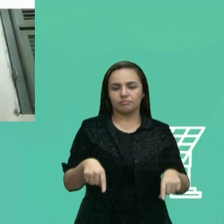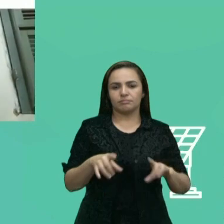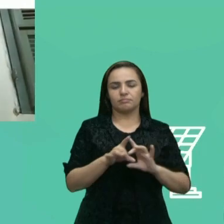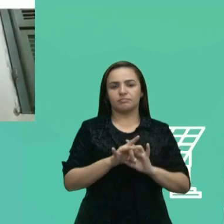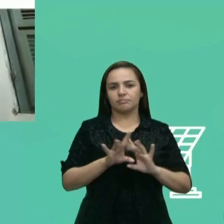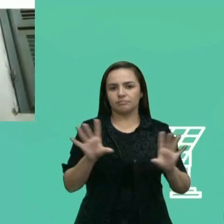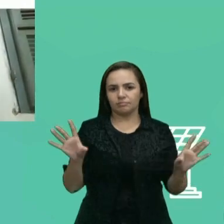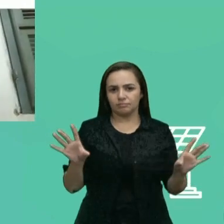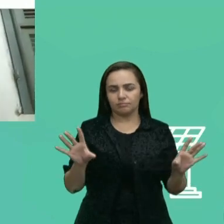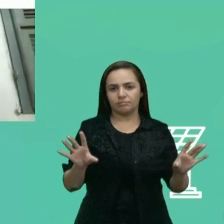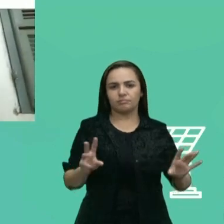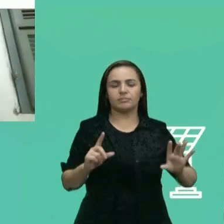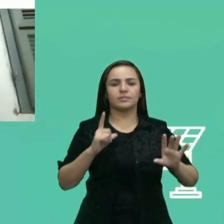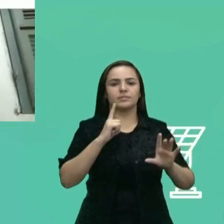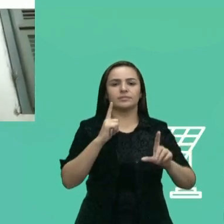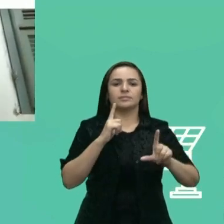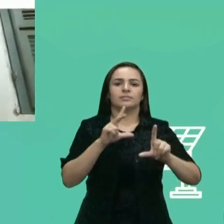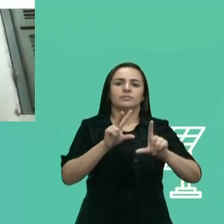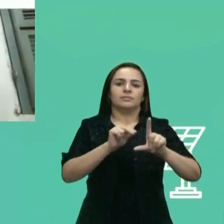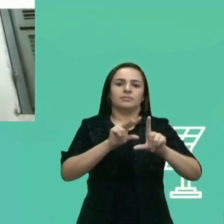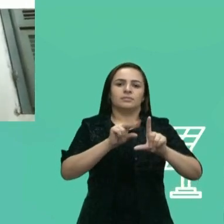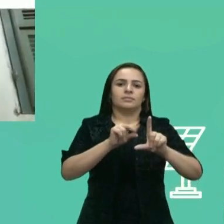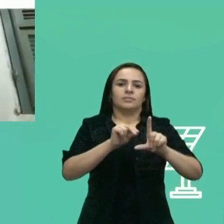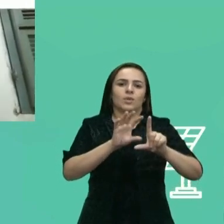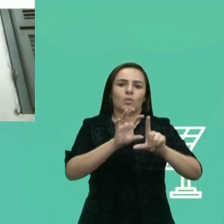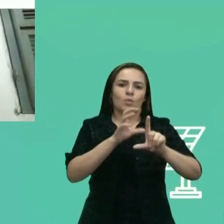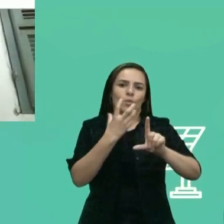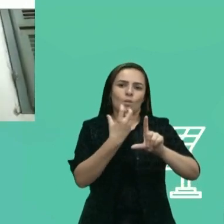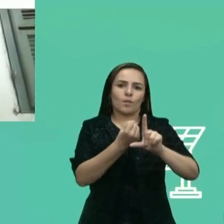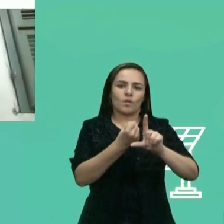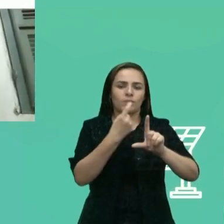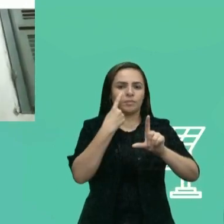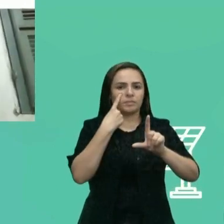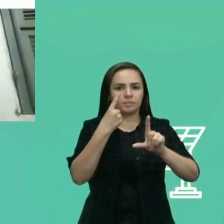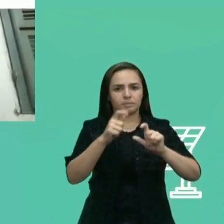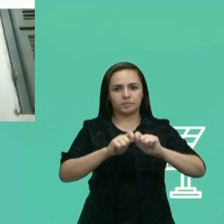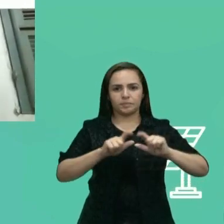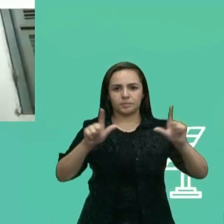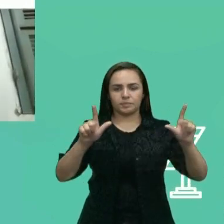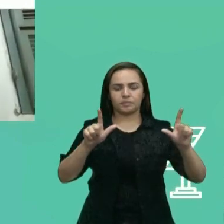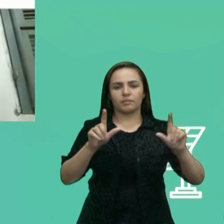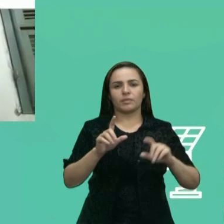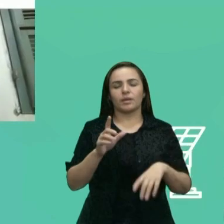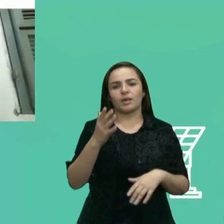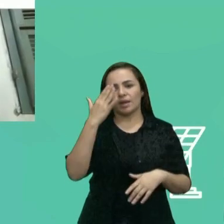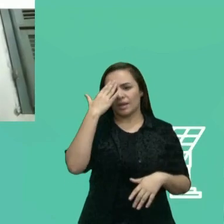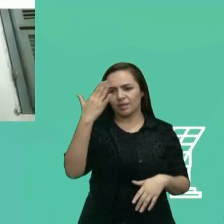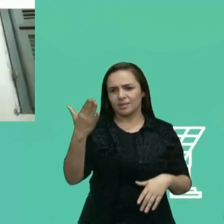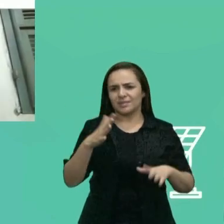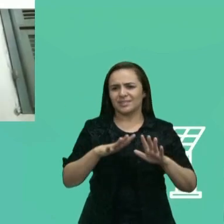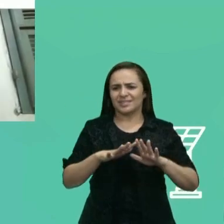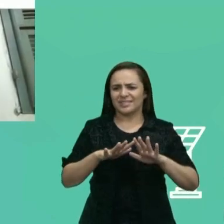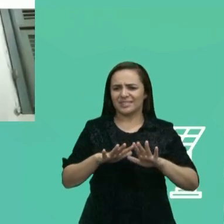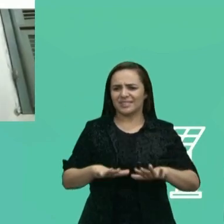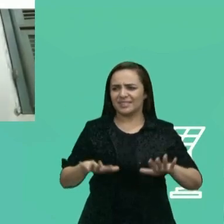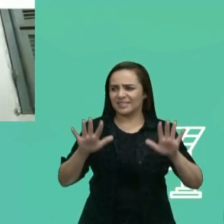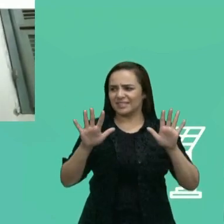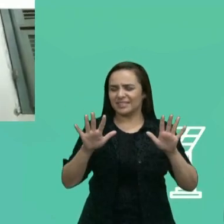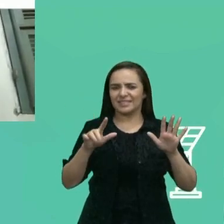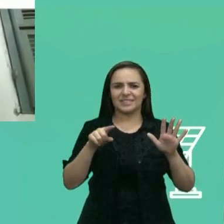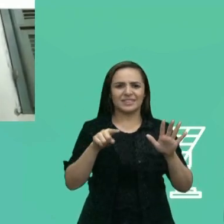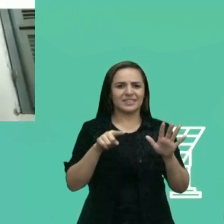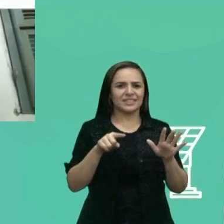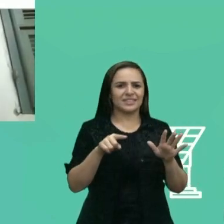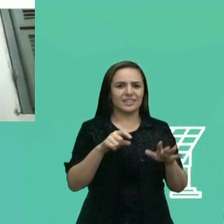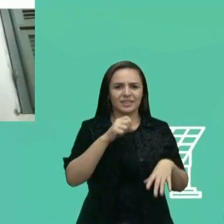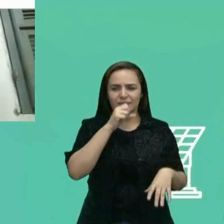aí do QR Code. Queríamos agradecer à Universidade Estadual do Ceará, aos laboratórios associados de inovação e sustentabilidade, aos laboratórios de